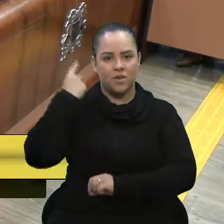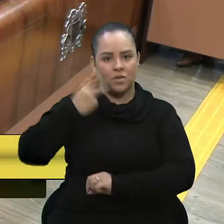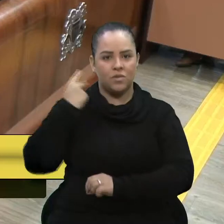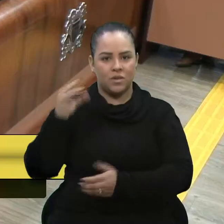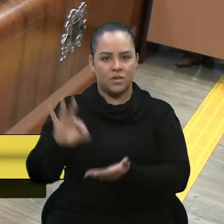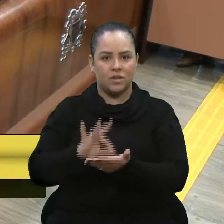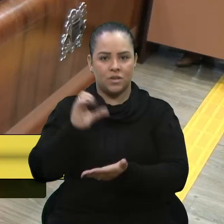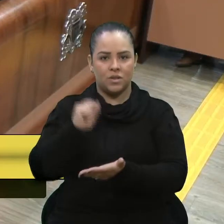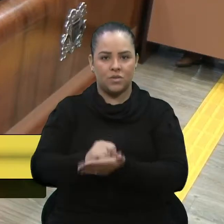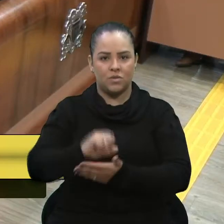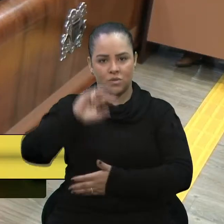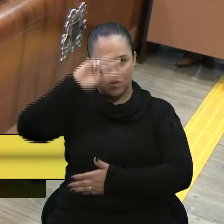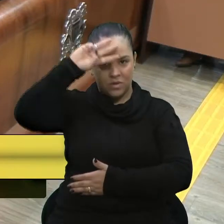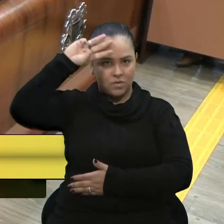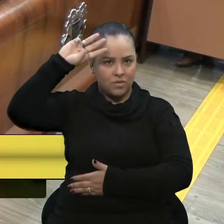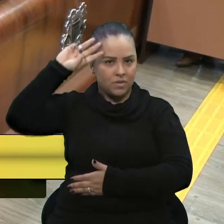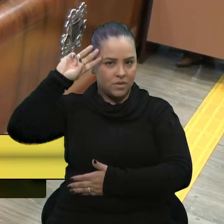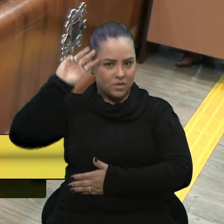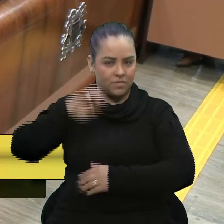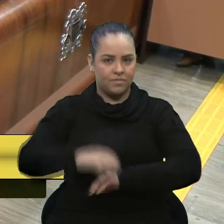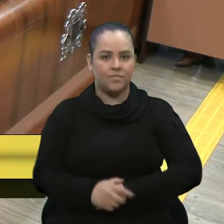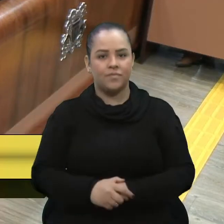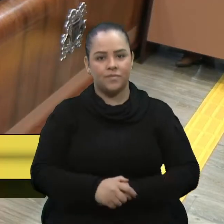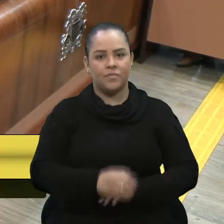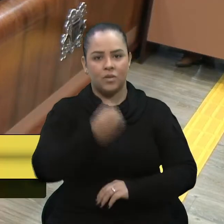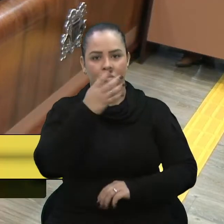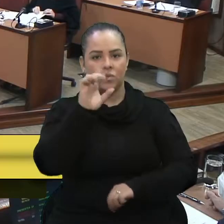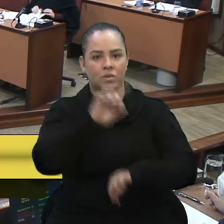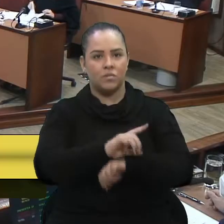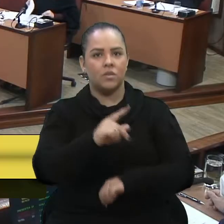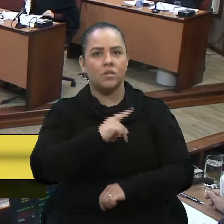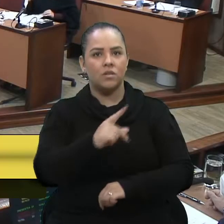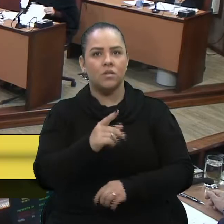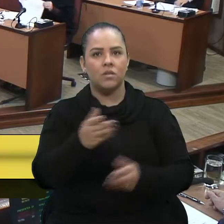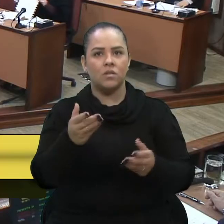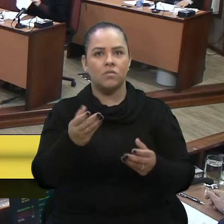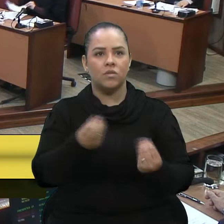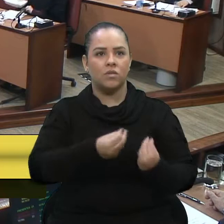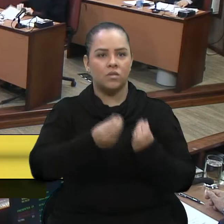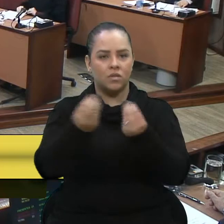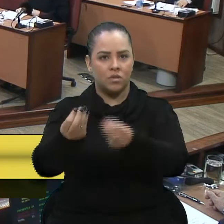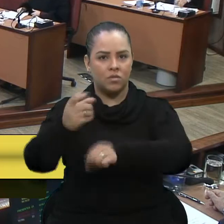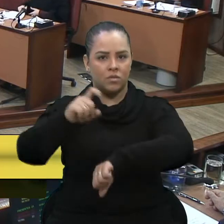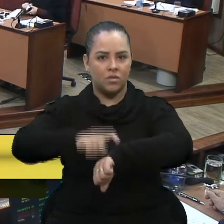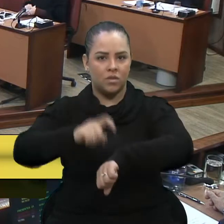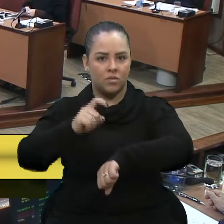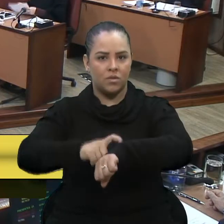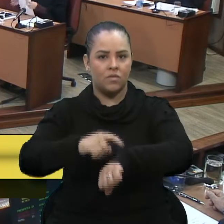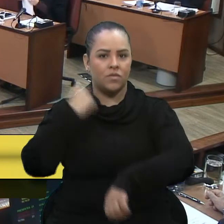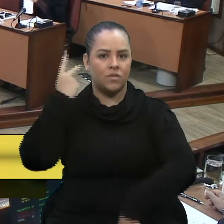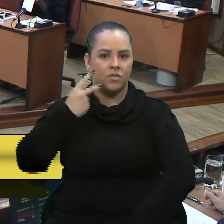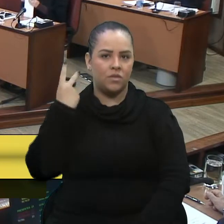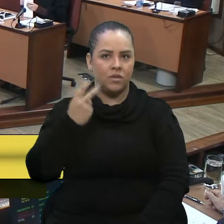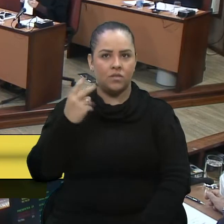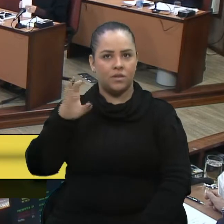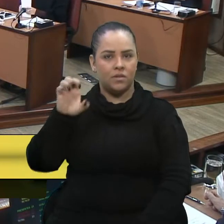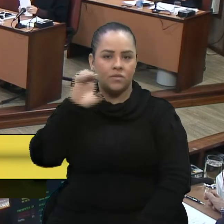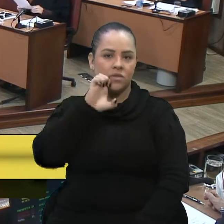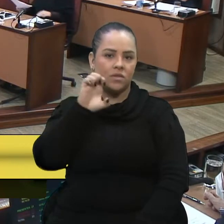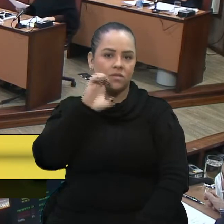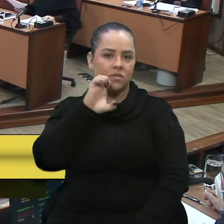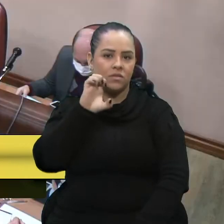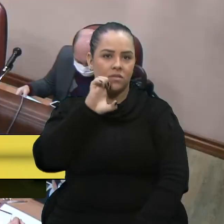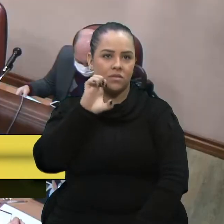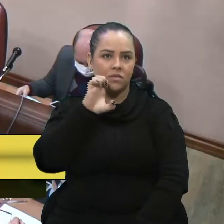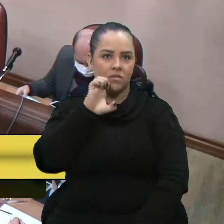Lim, com a palavra. Bom dia, presidente. Eu passo a palavra à vossa colega vereadora Estela Balardim. Por